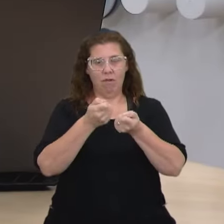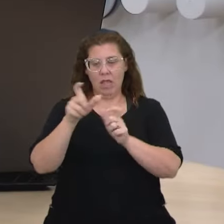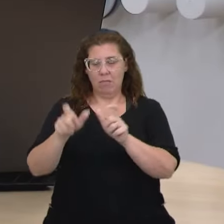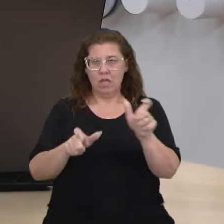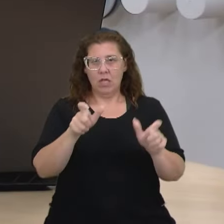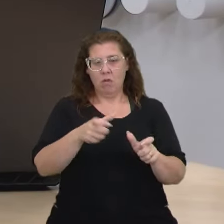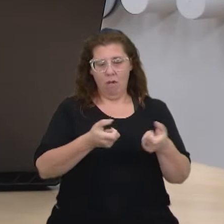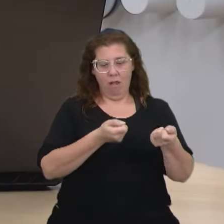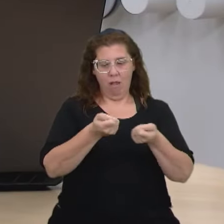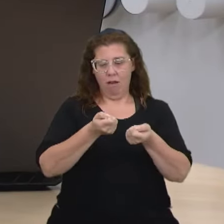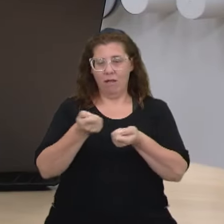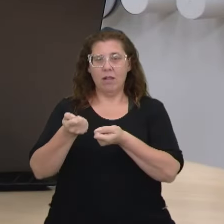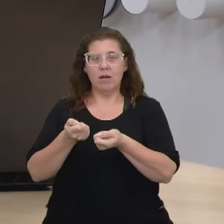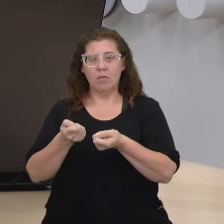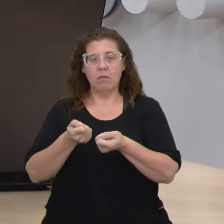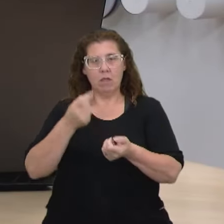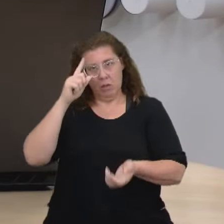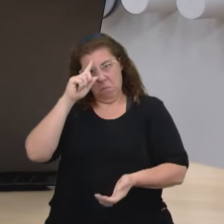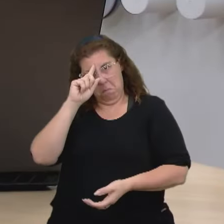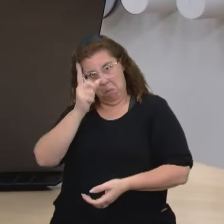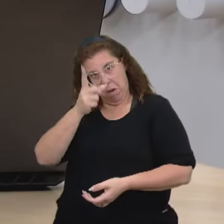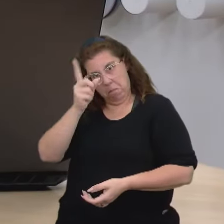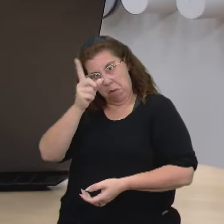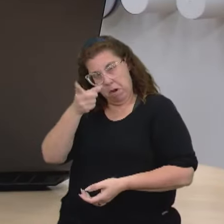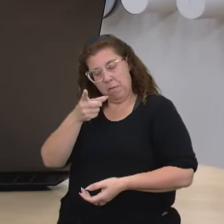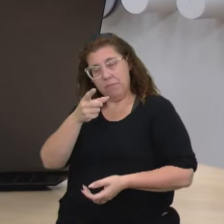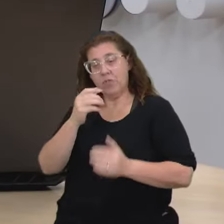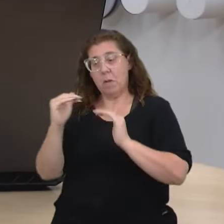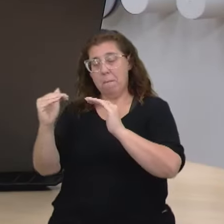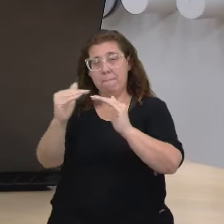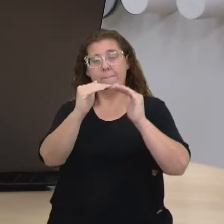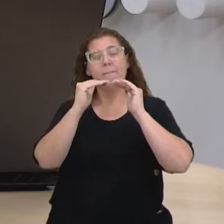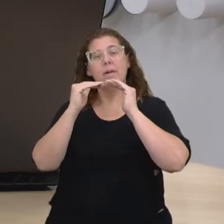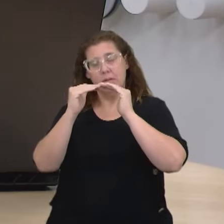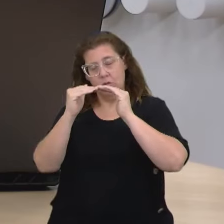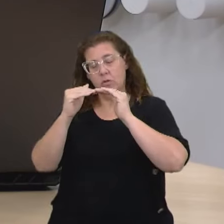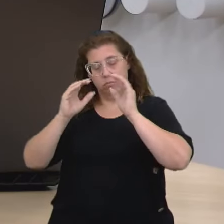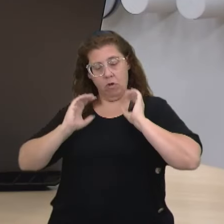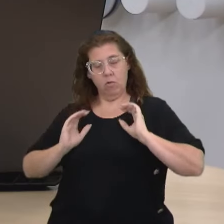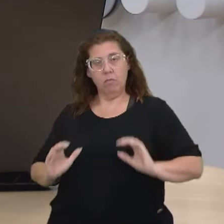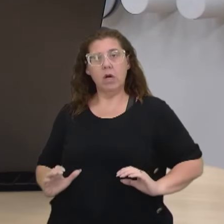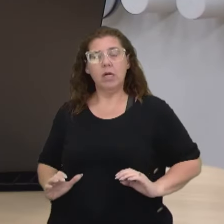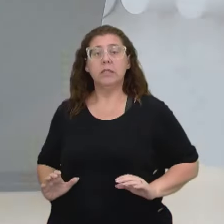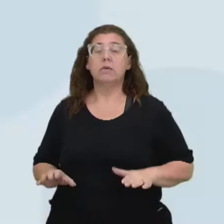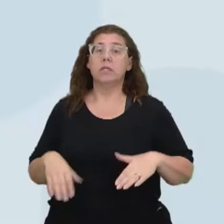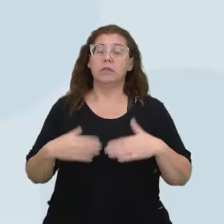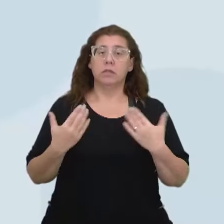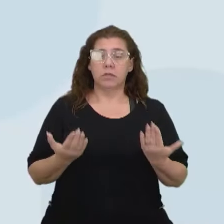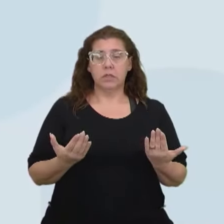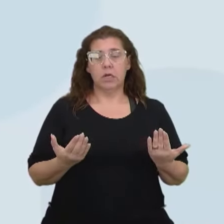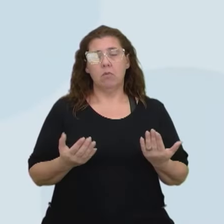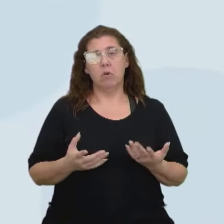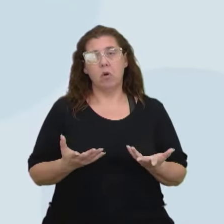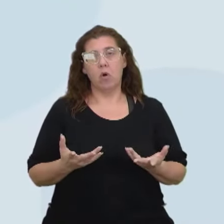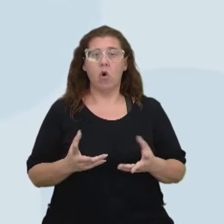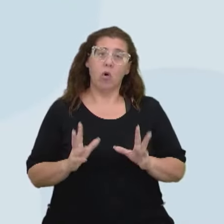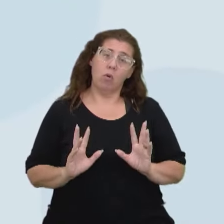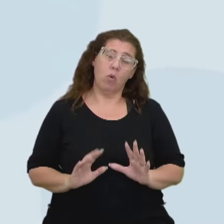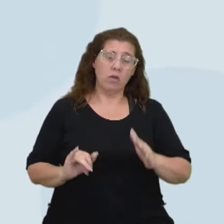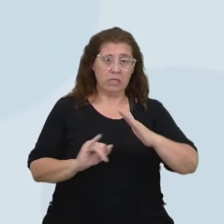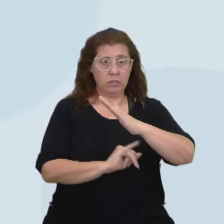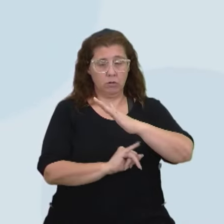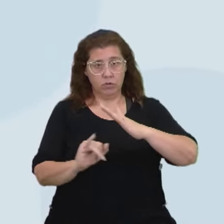indivíduos por meio da imposição de padrões normais de comportamento. Então, é quase como se essas